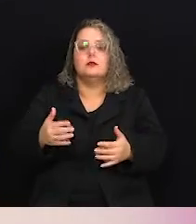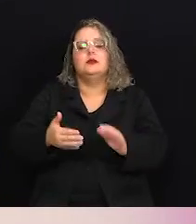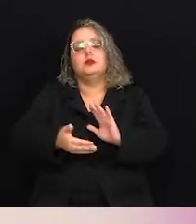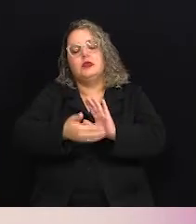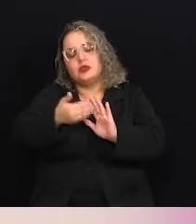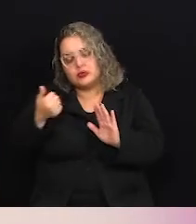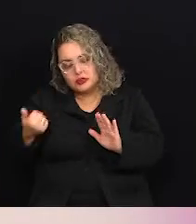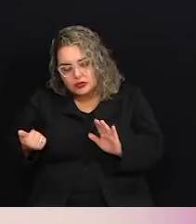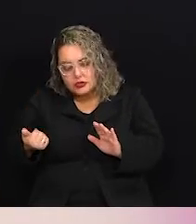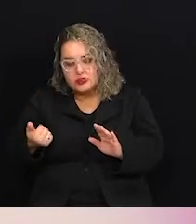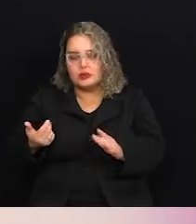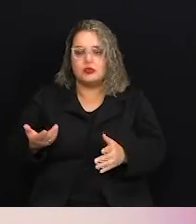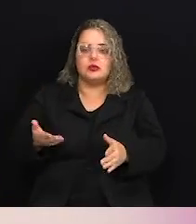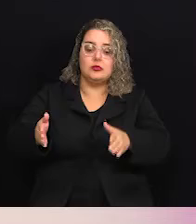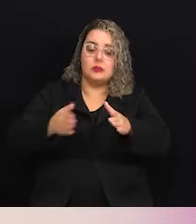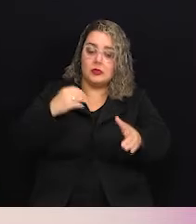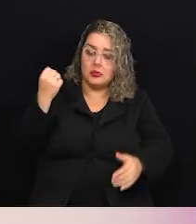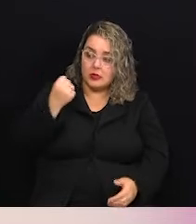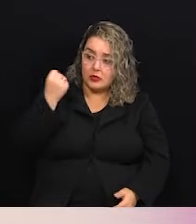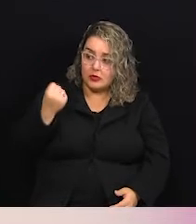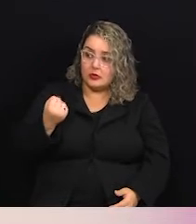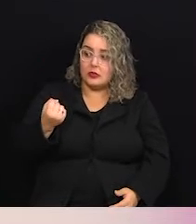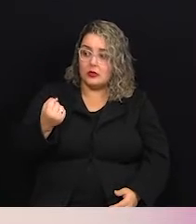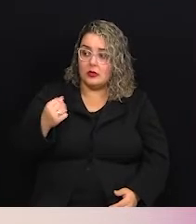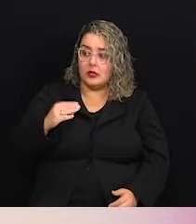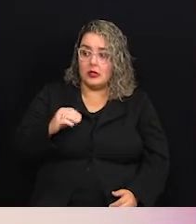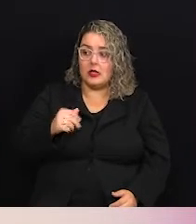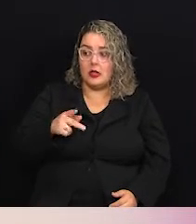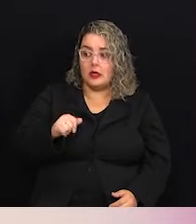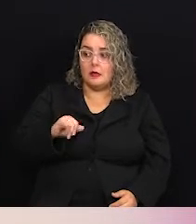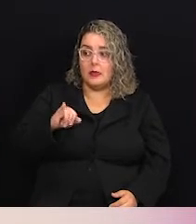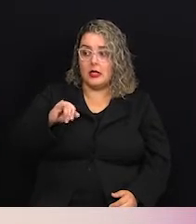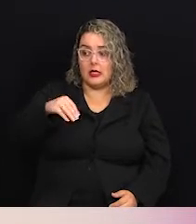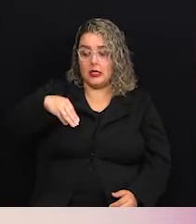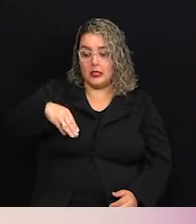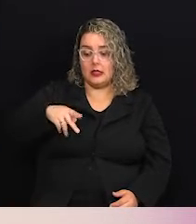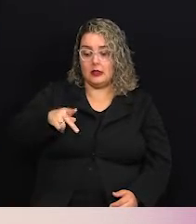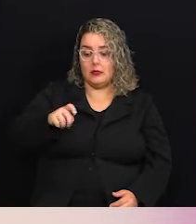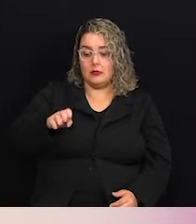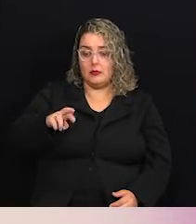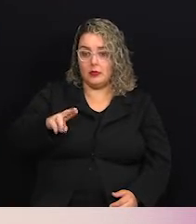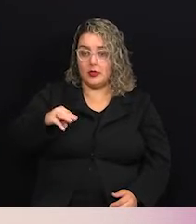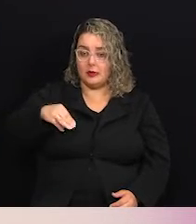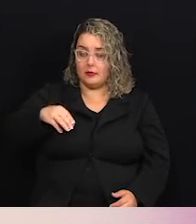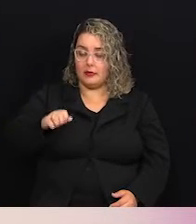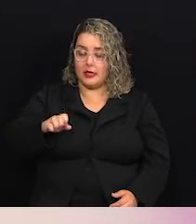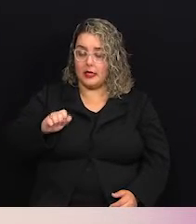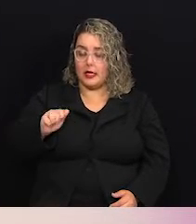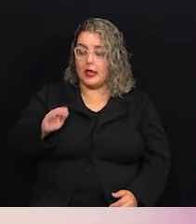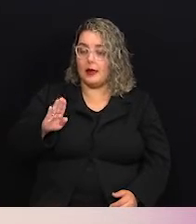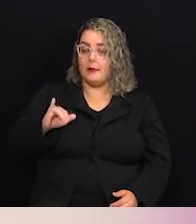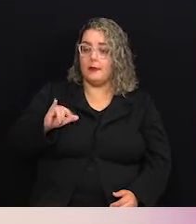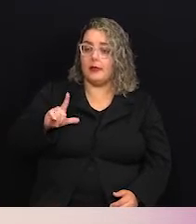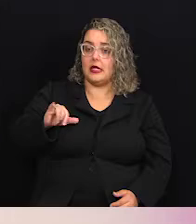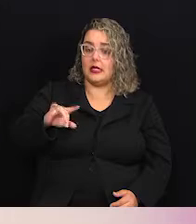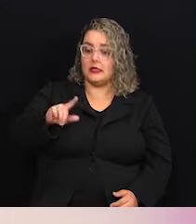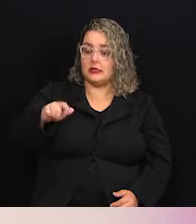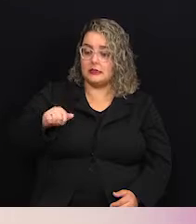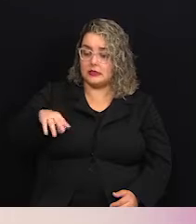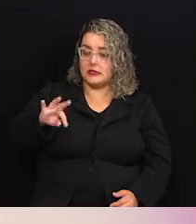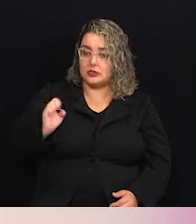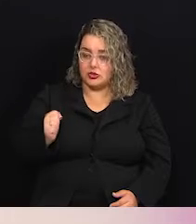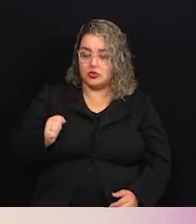casa. É recomendável, dependendo da gravidade, colocar uma capa impermeabilizante no colchão, travesseiro, que o ácaro está principalmente no